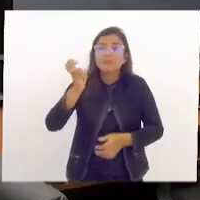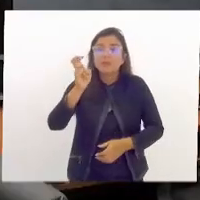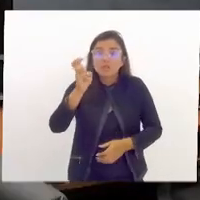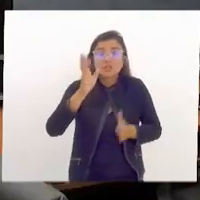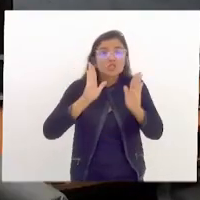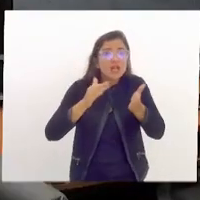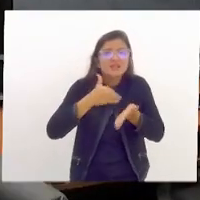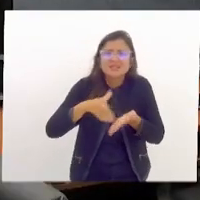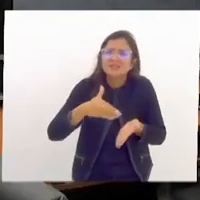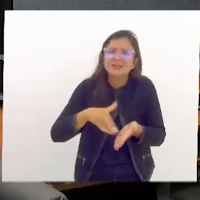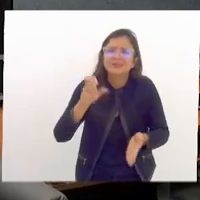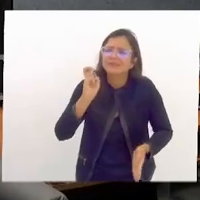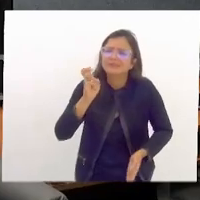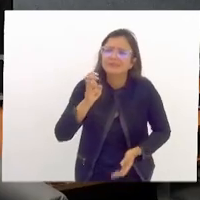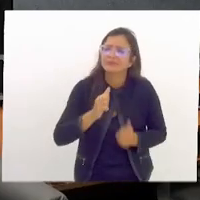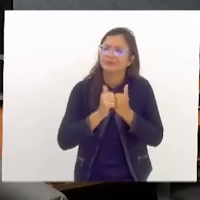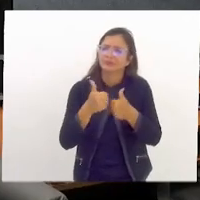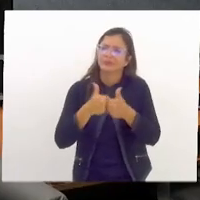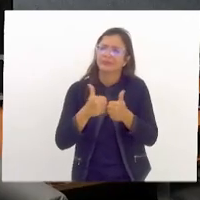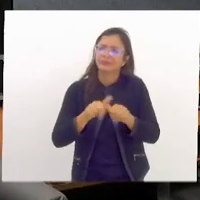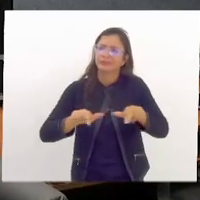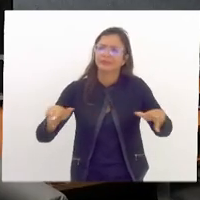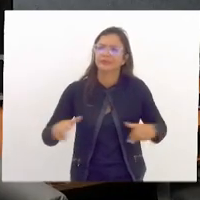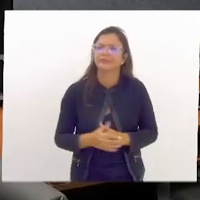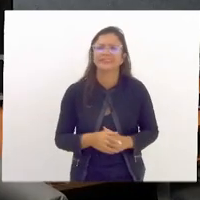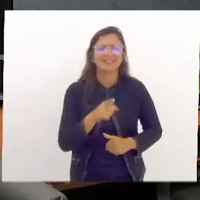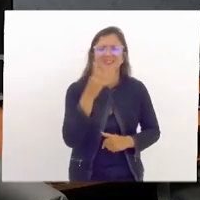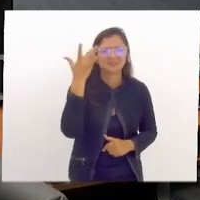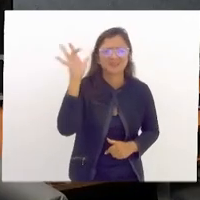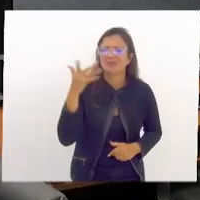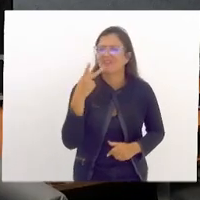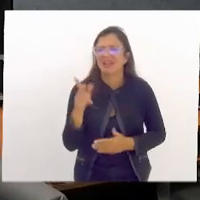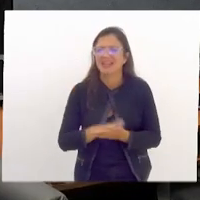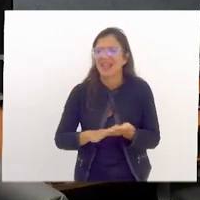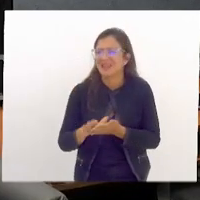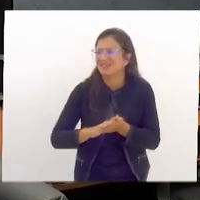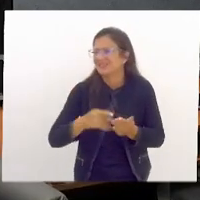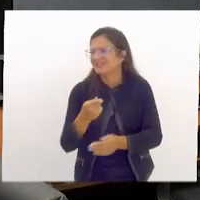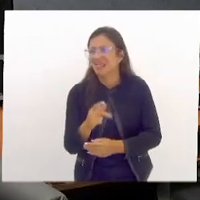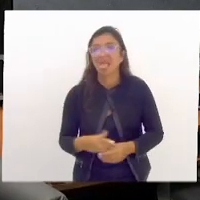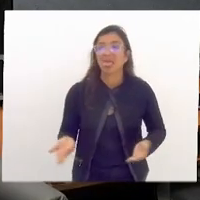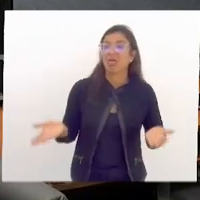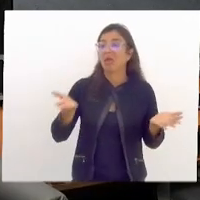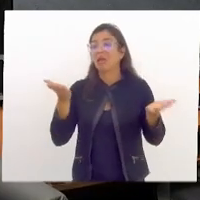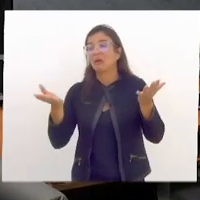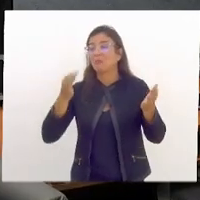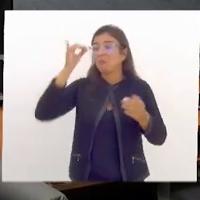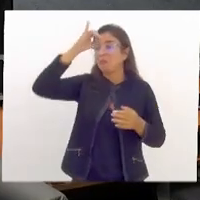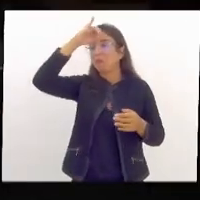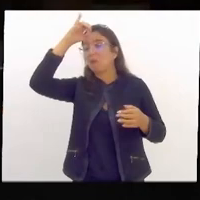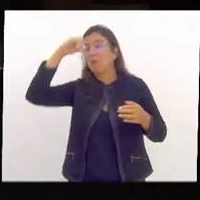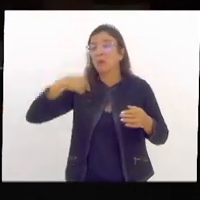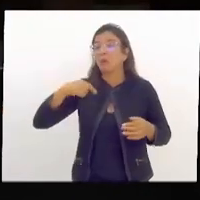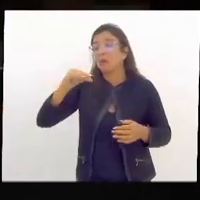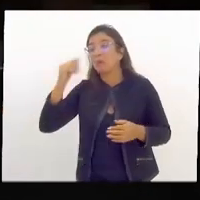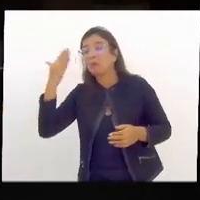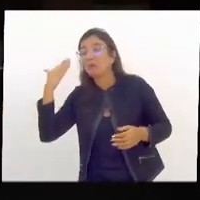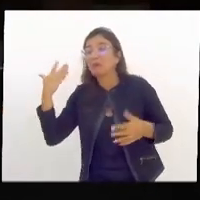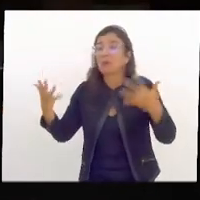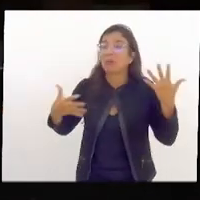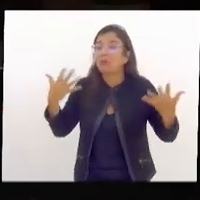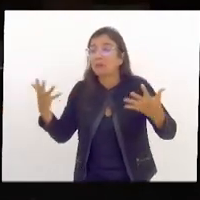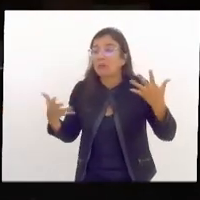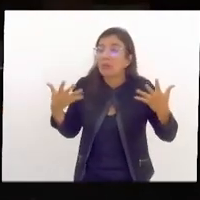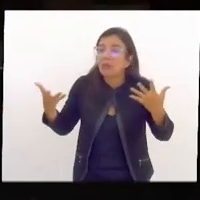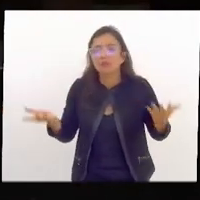Quinto secretário de transporte. Esse não sabia nada, sabia falar nada lá na CPI. Ficou fazendo papel de bobo. Ah, não sei, cheguei há pouco tempo. Tudo chegou há